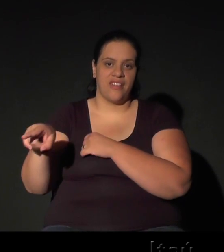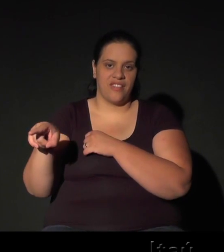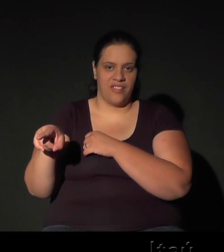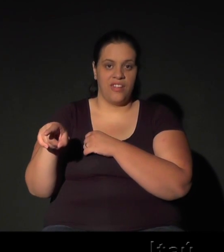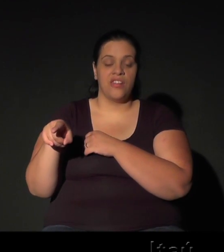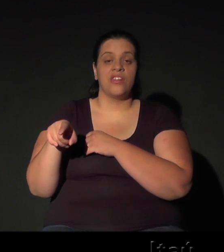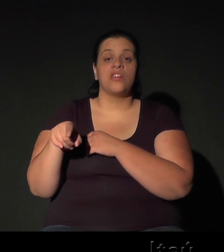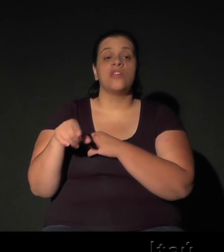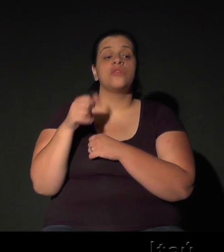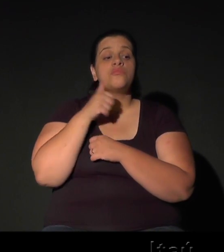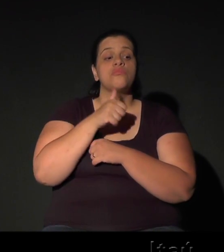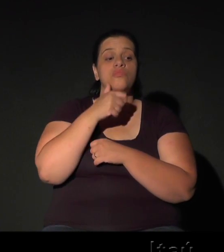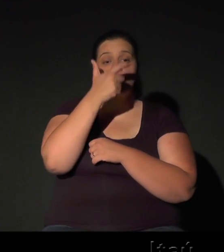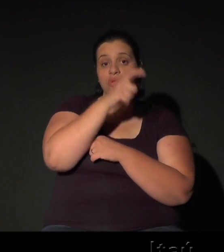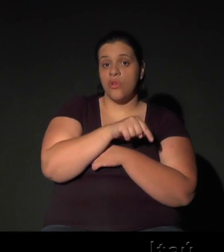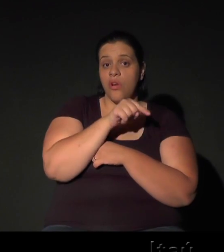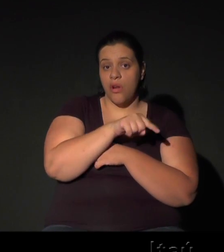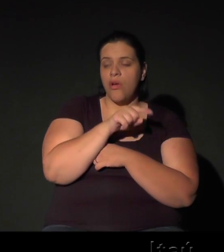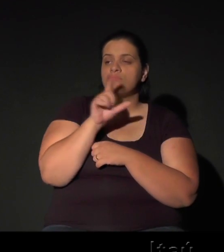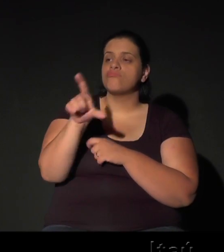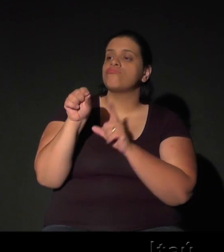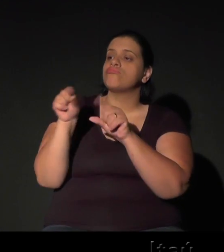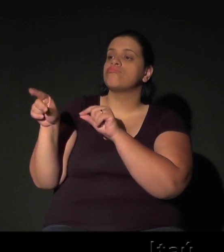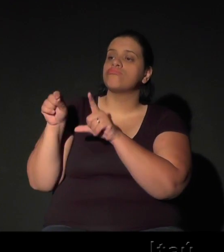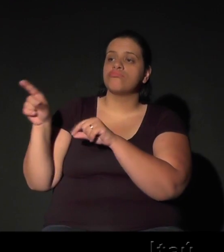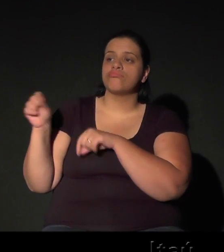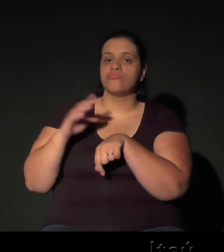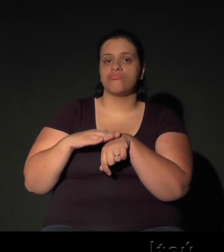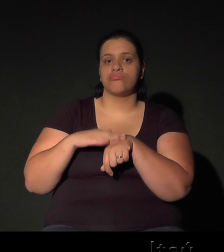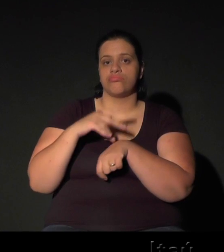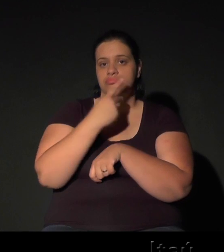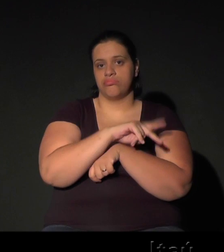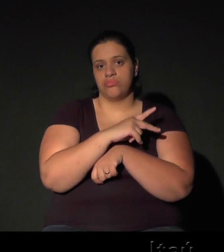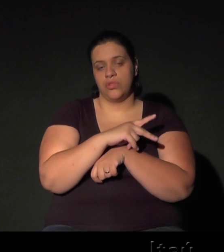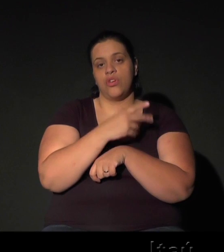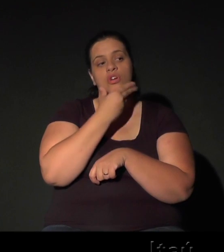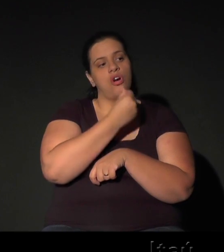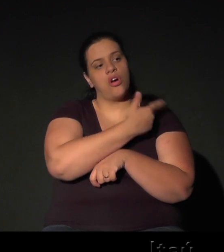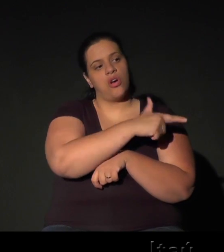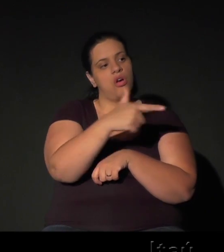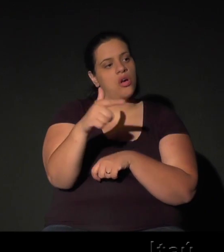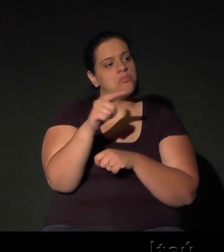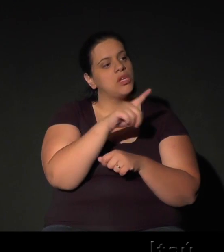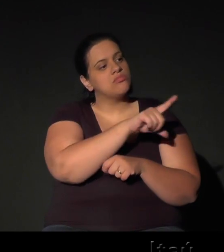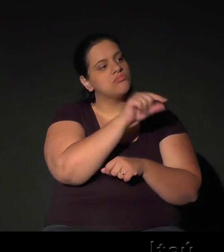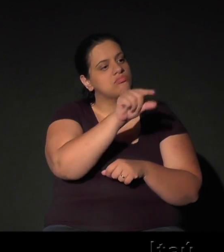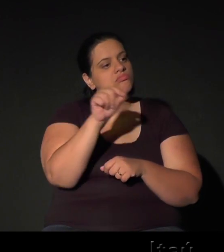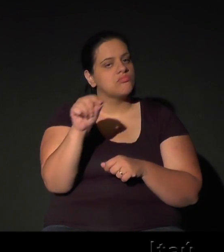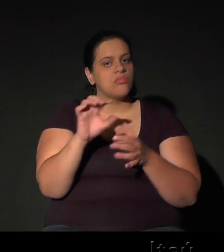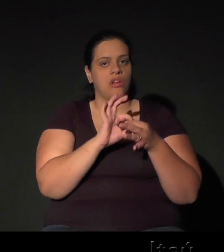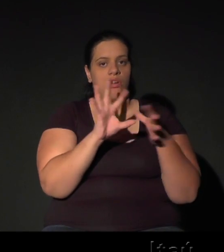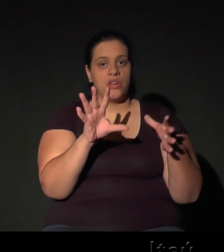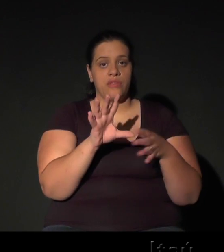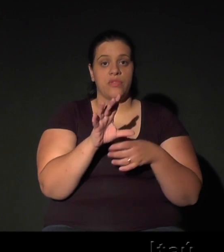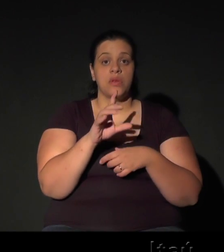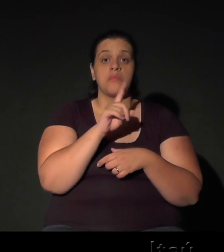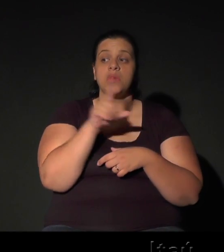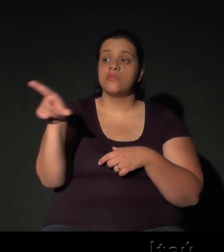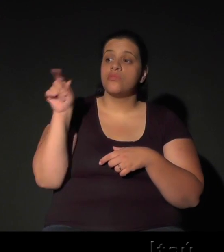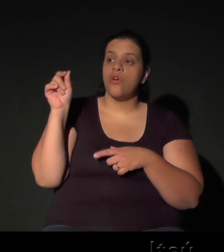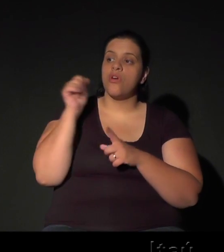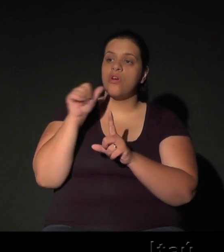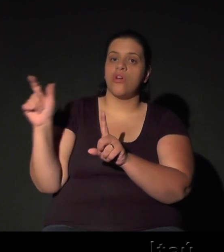tinha autoridade para escolher sozinha os seus outros parceiros né bom essa cultura foi